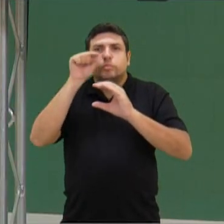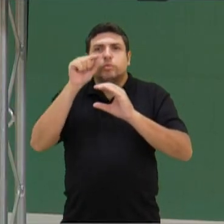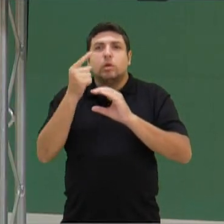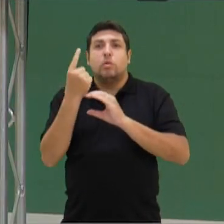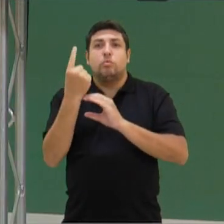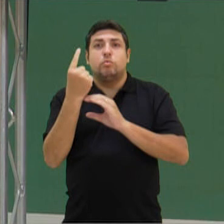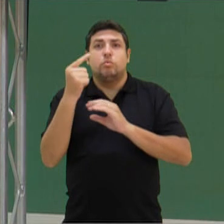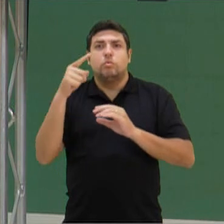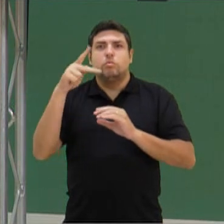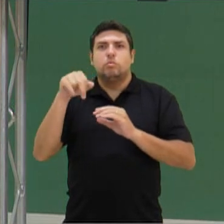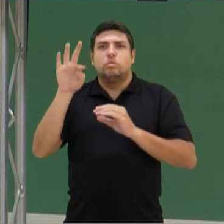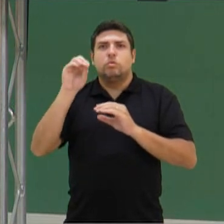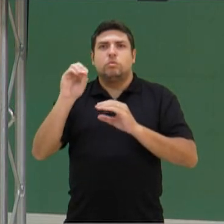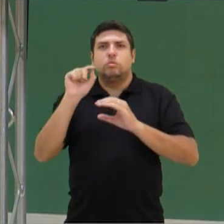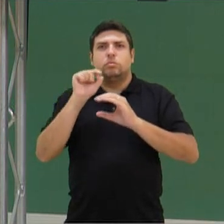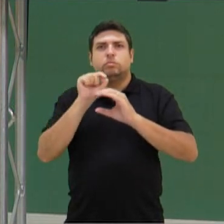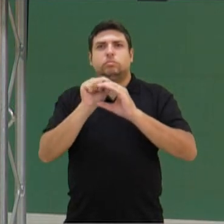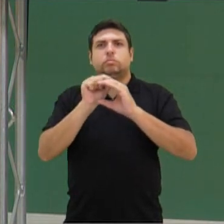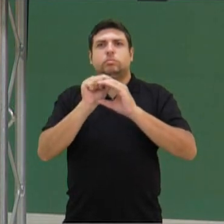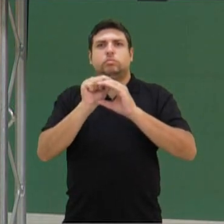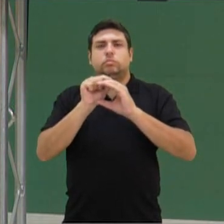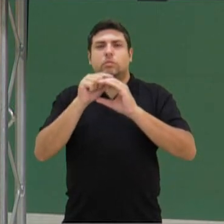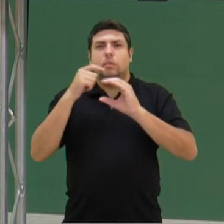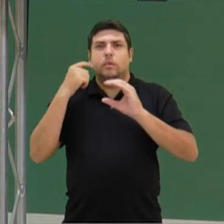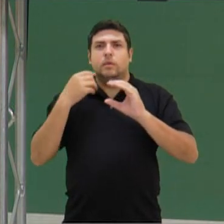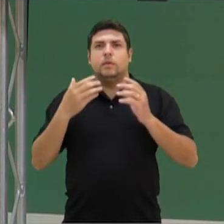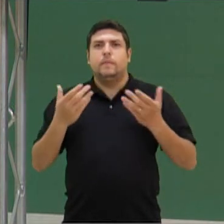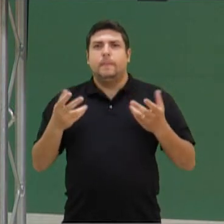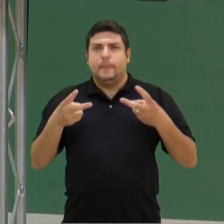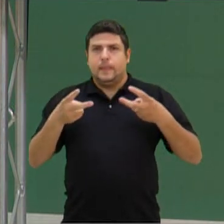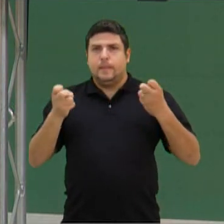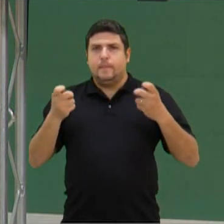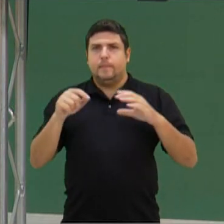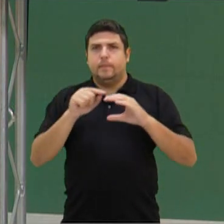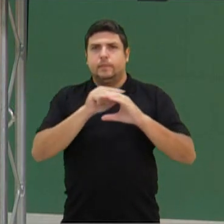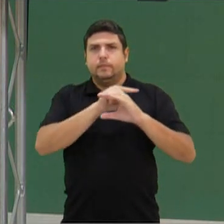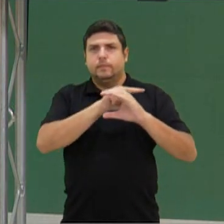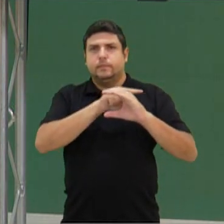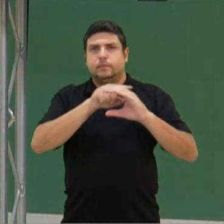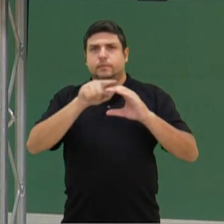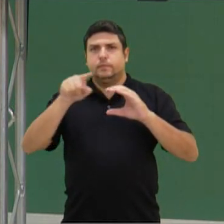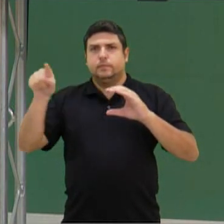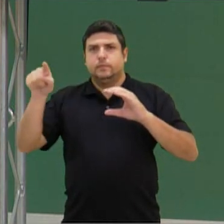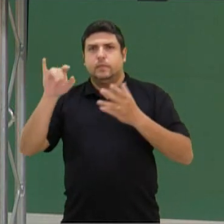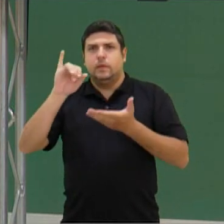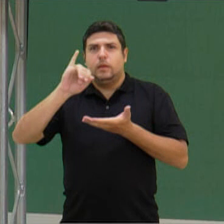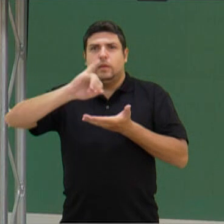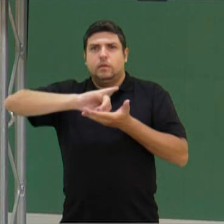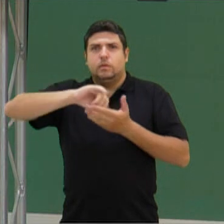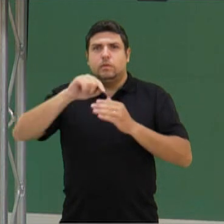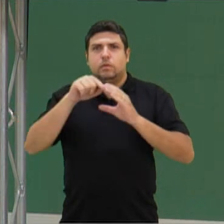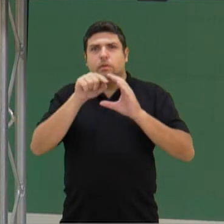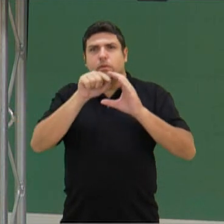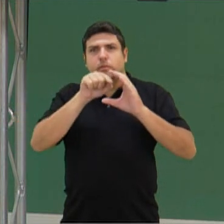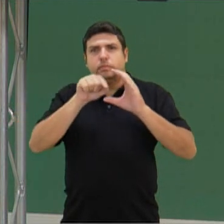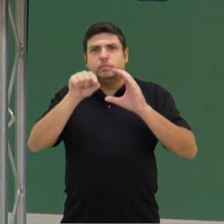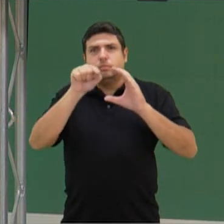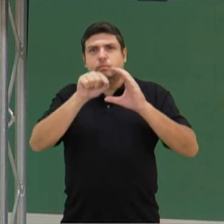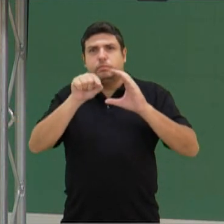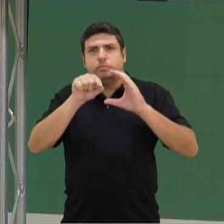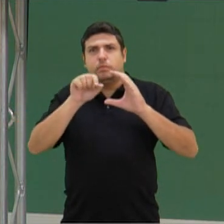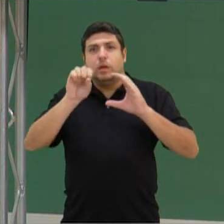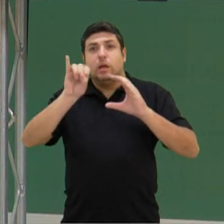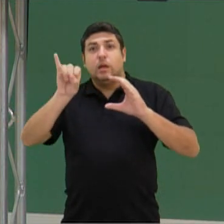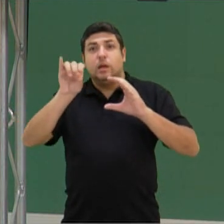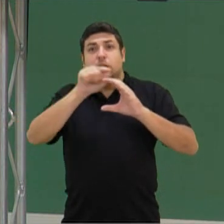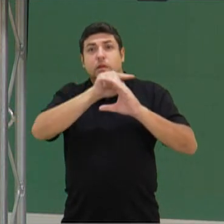ponto. Então percebam, a distância entre esta reta e o centro, se ela tangencia